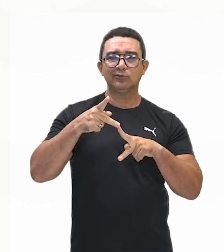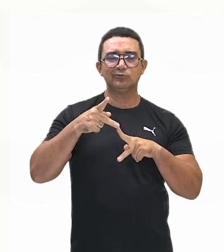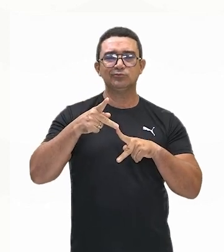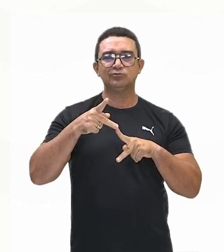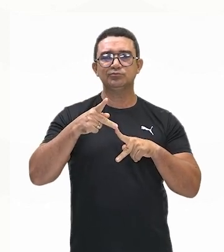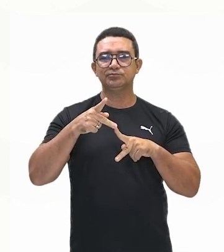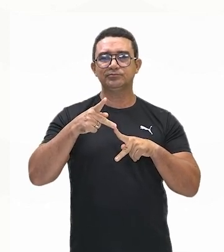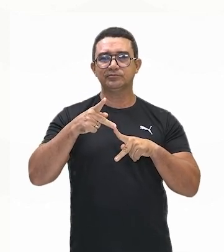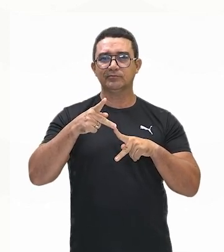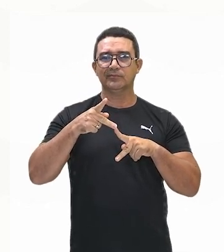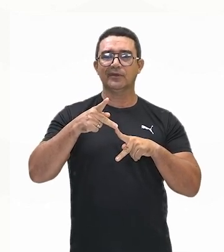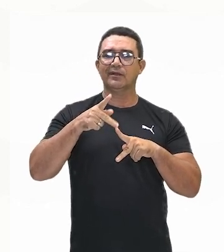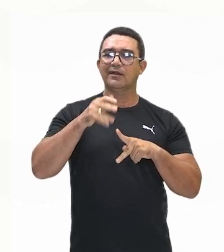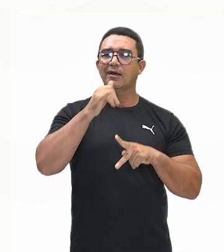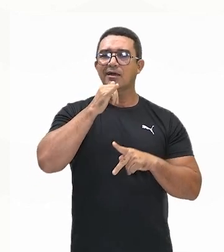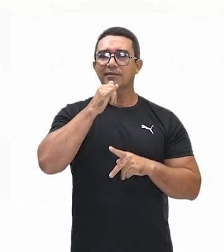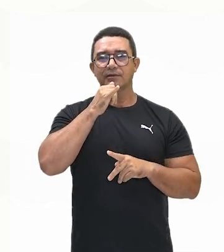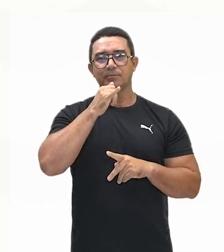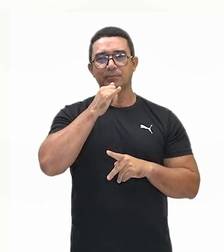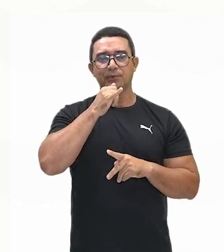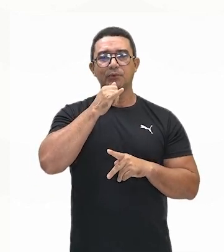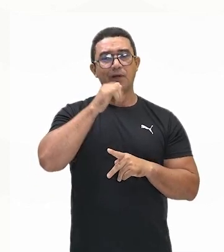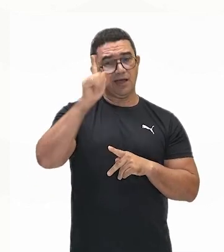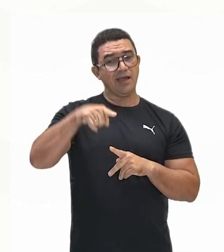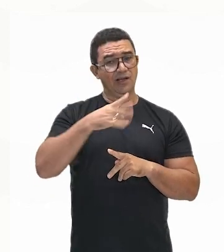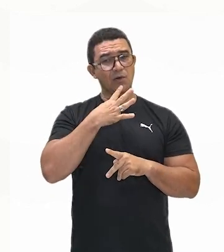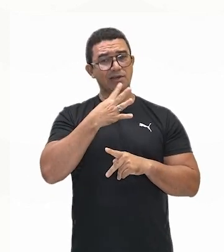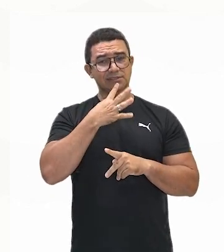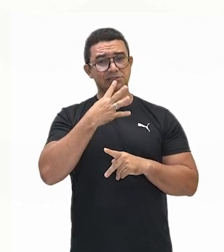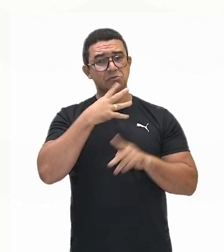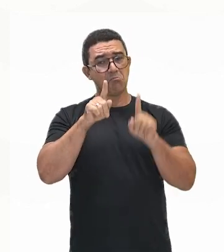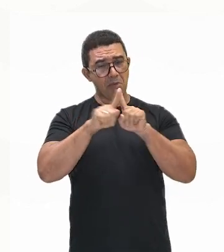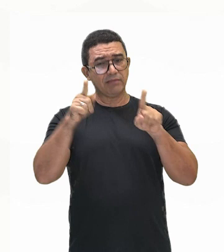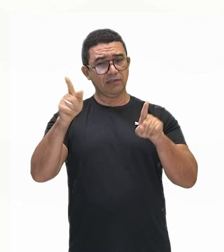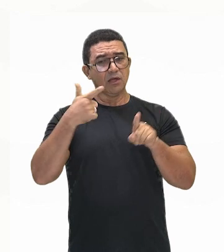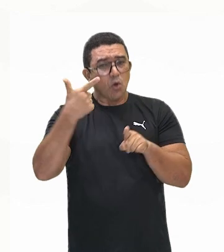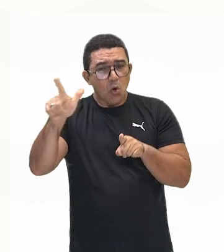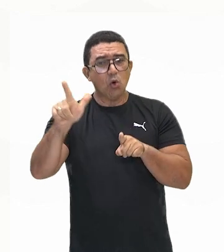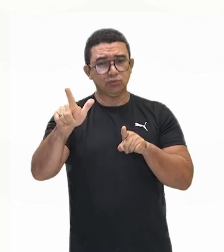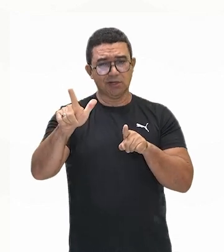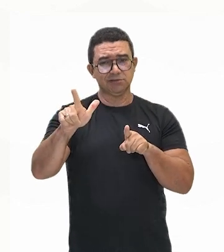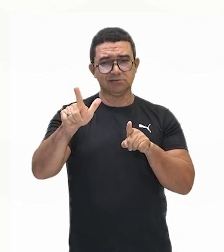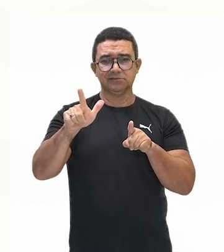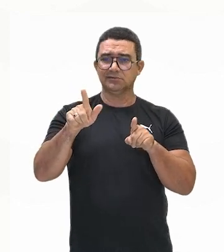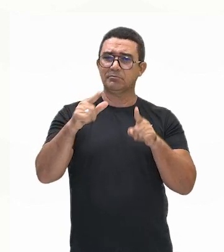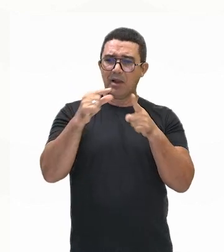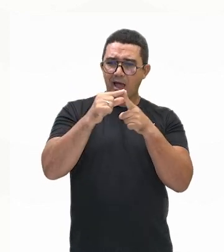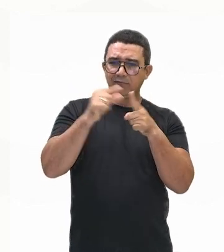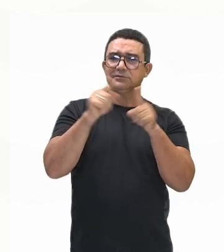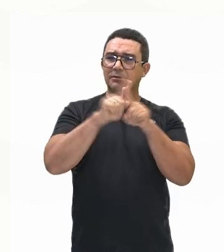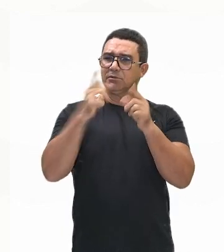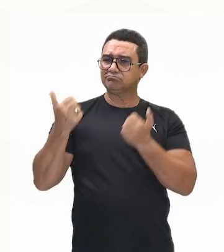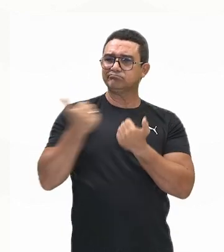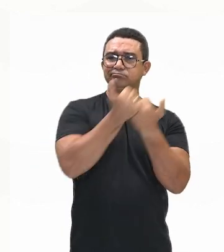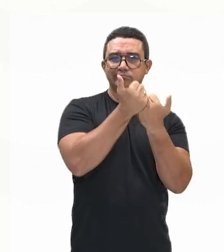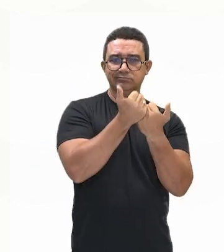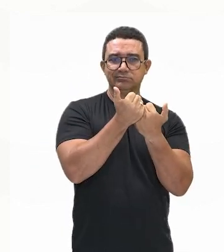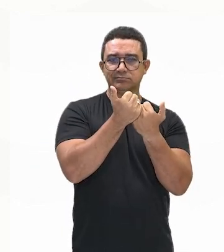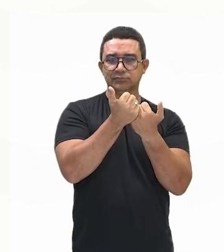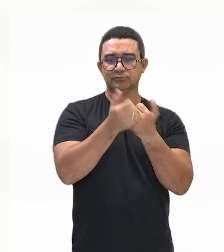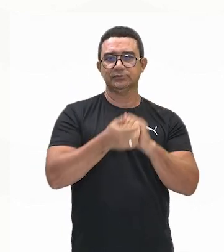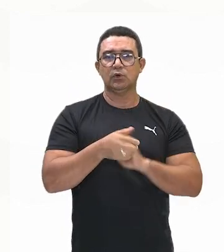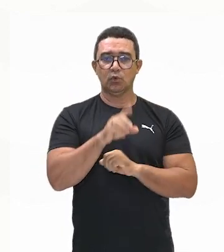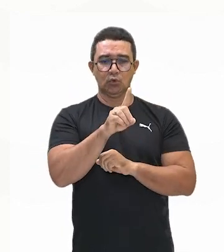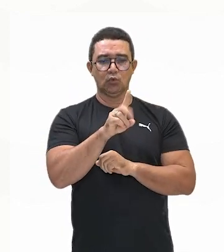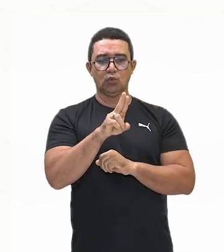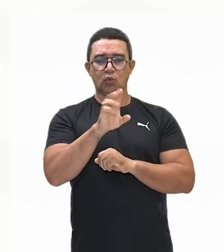utiliza bastante, né? Ela é bastante conhecida, mas a gente tem outras que substituem corretamente. Por exemplo, because.